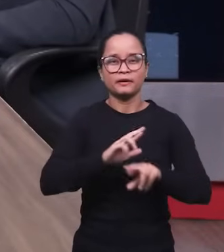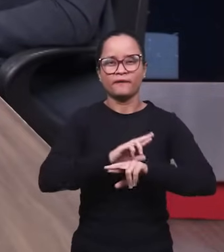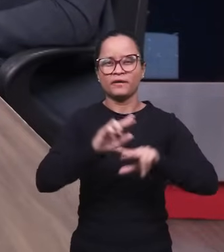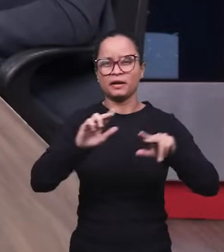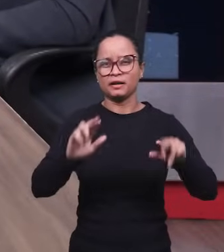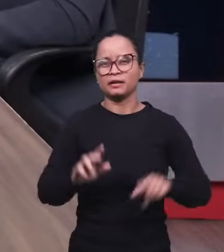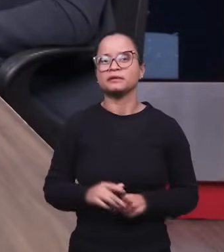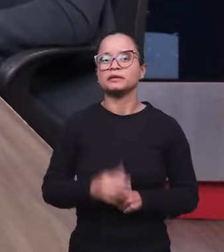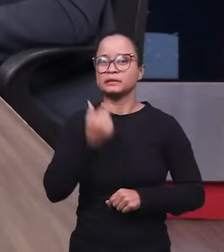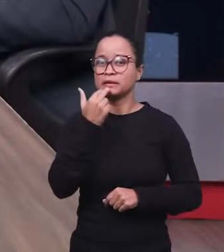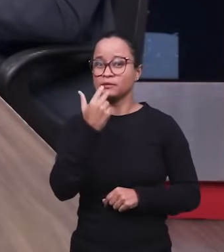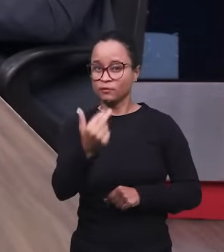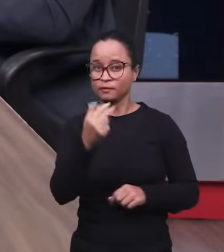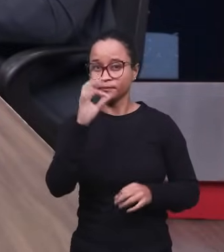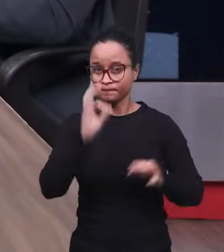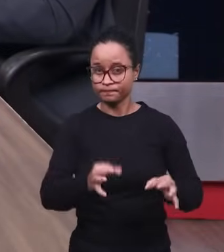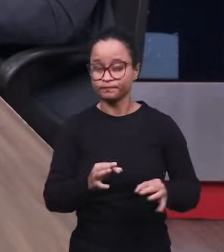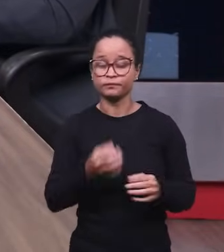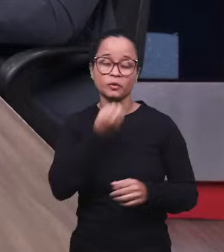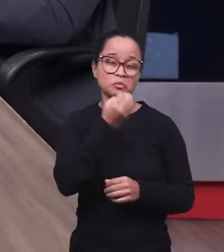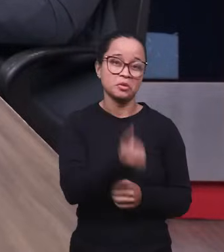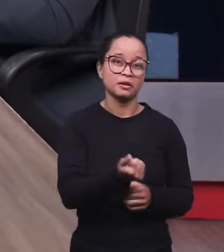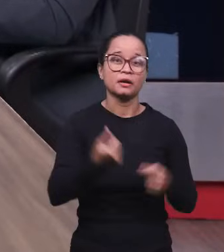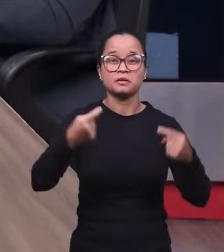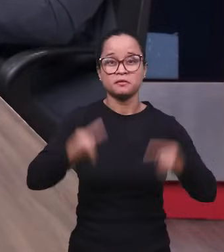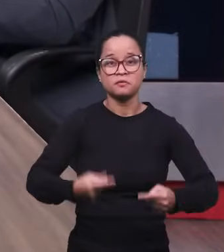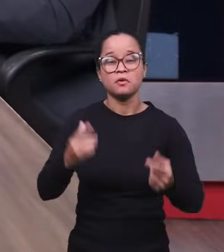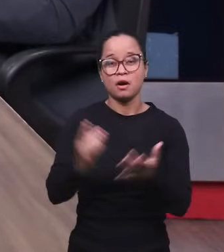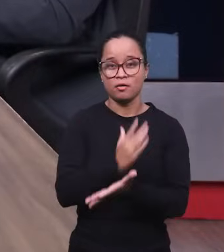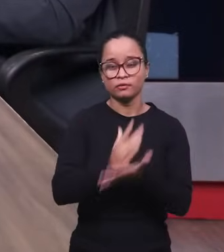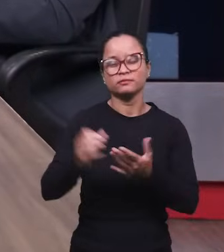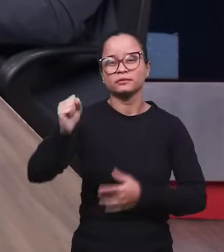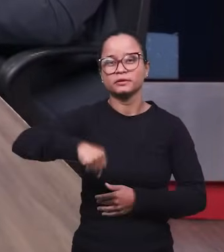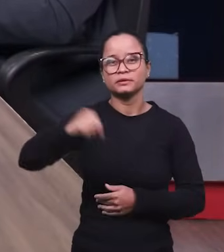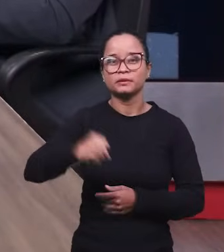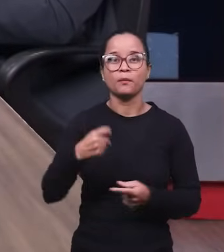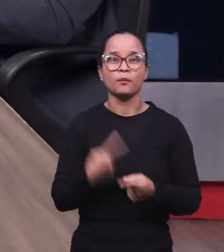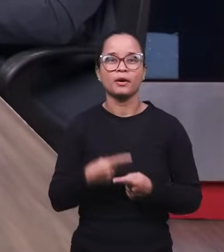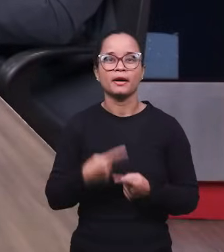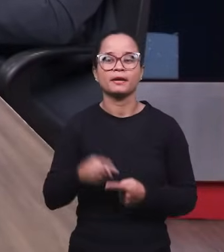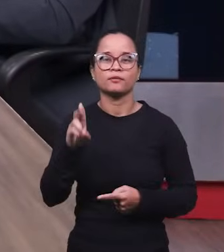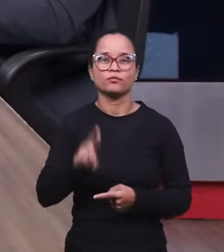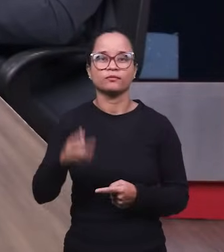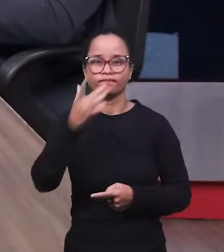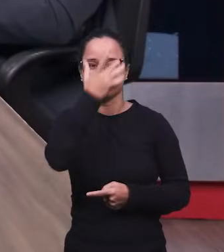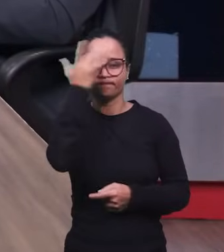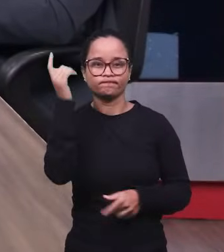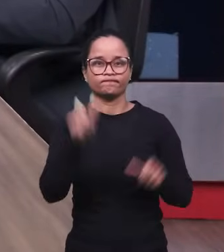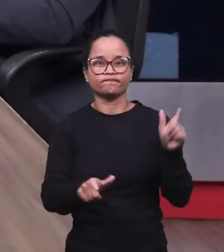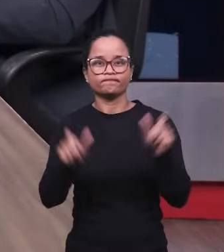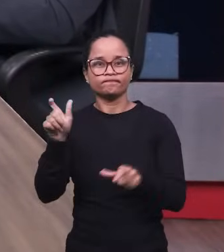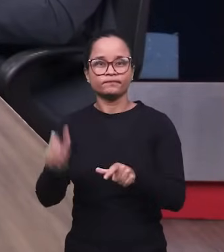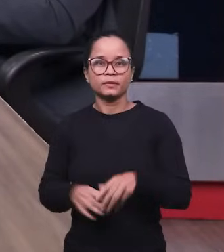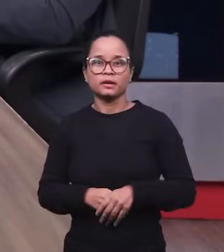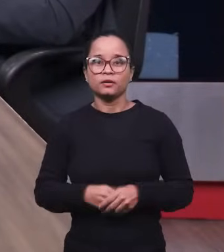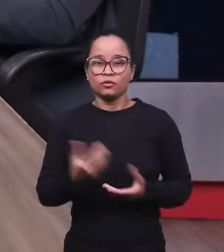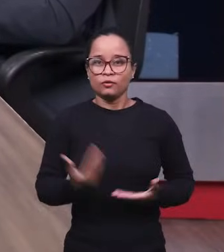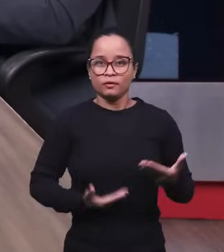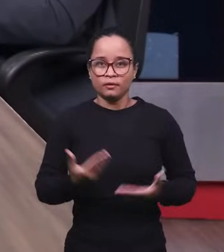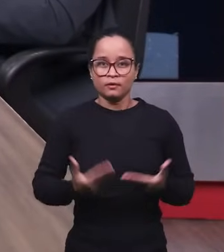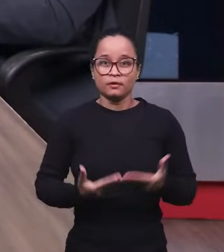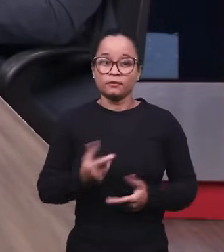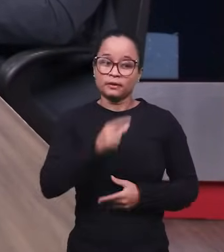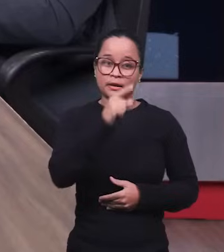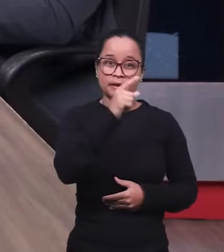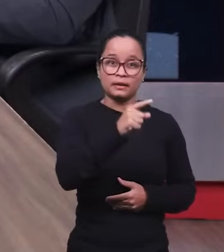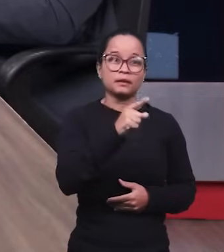aqui em vários idiomas, né? Tudo bem, nós ainda temos alguns desafios. Por quê? Porque nós estamos usando pessoas ainda. O irmão está lá nos